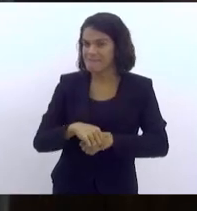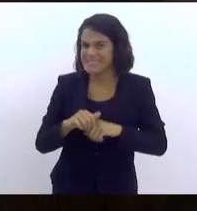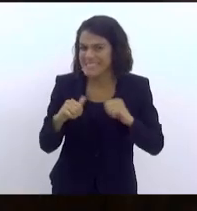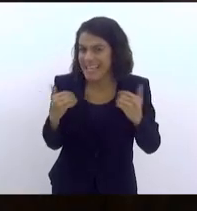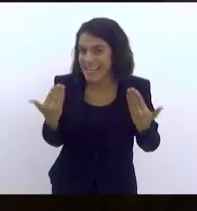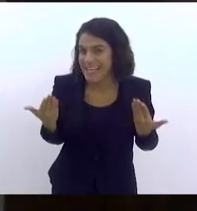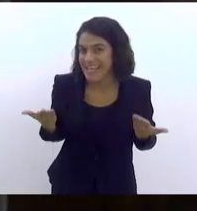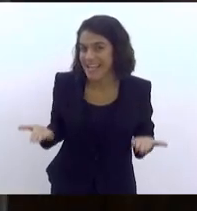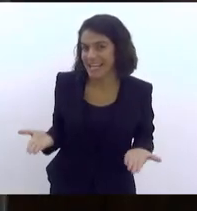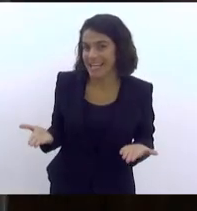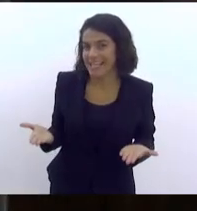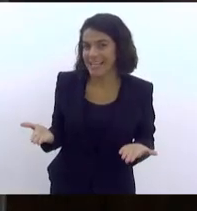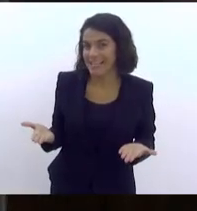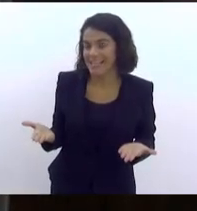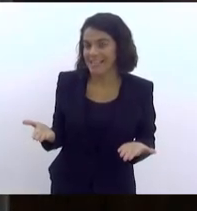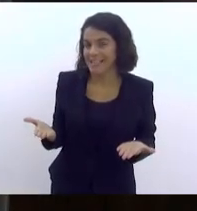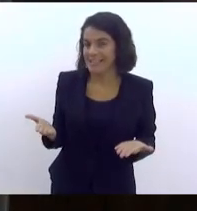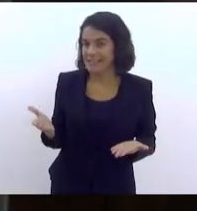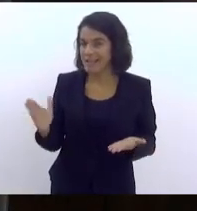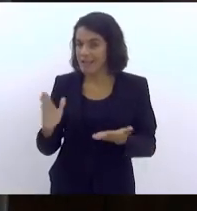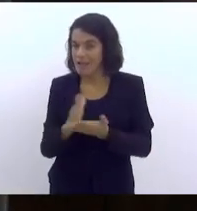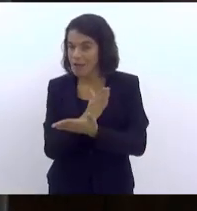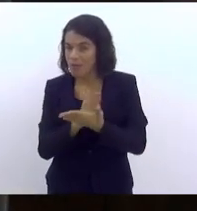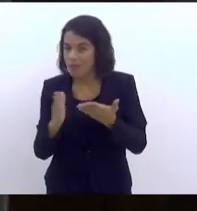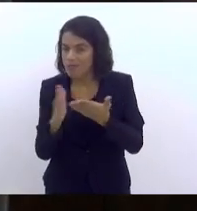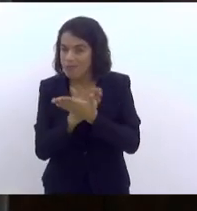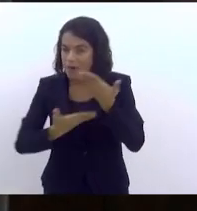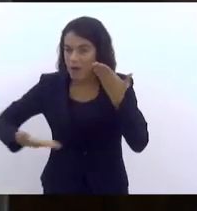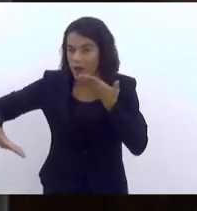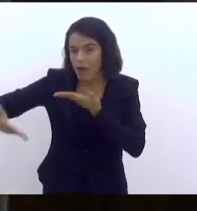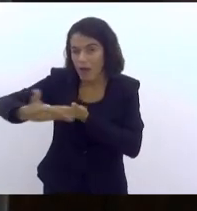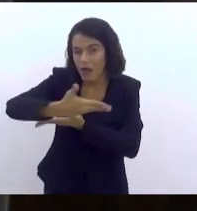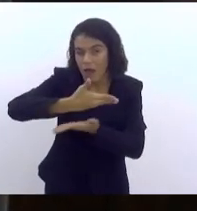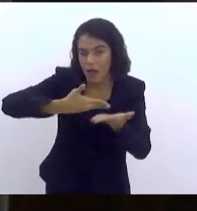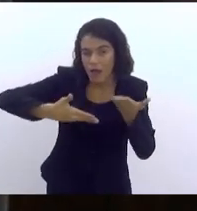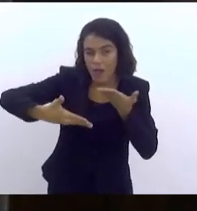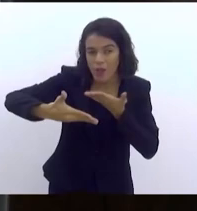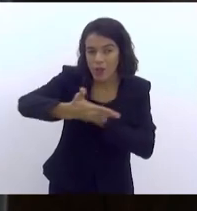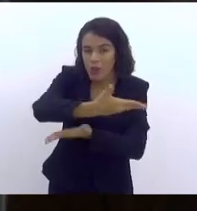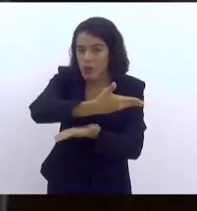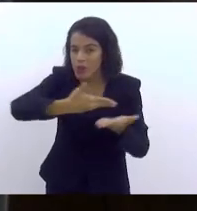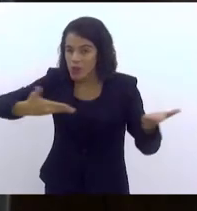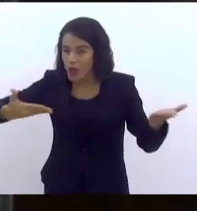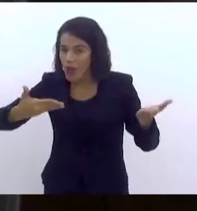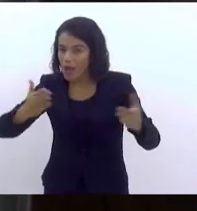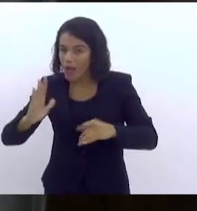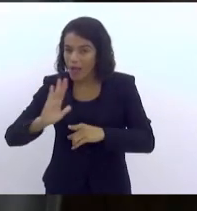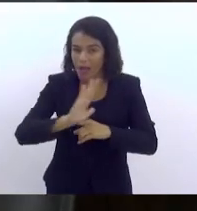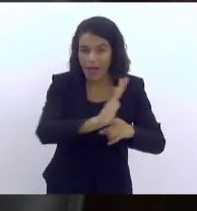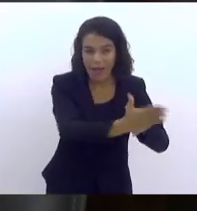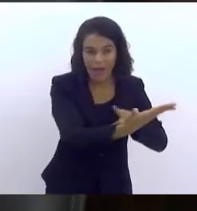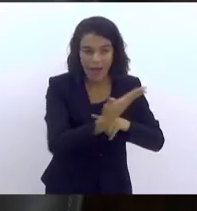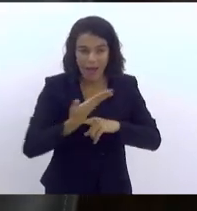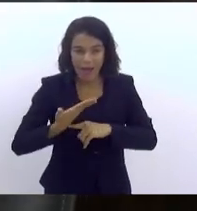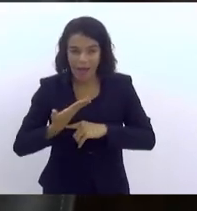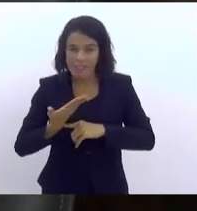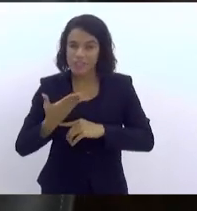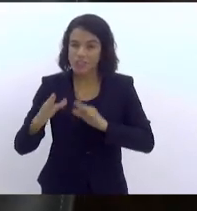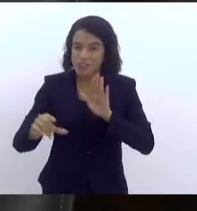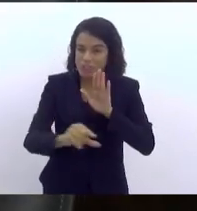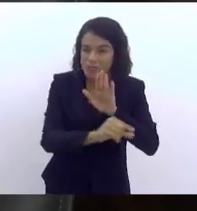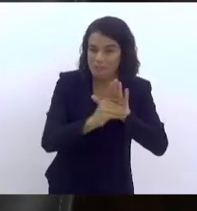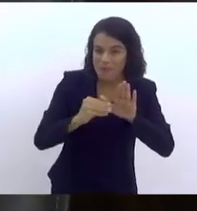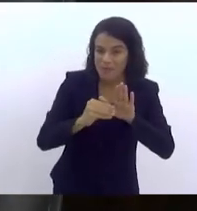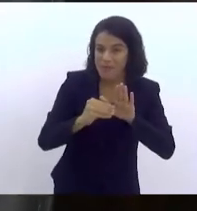Será que há alguma relação de troca de favores de emendas parlamentares